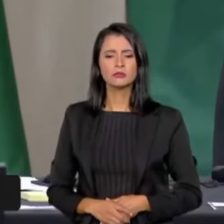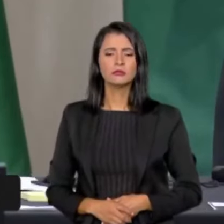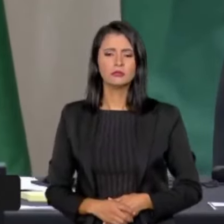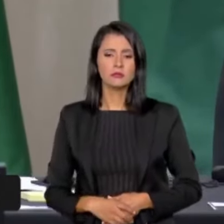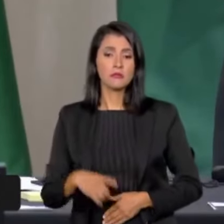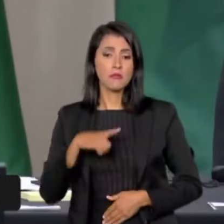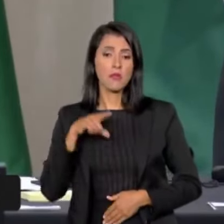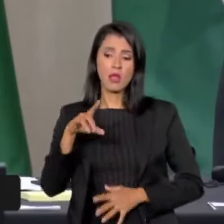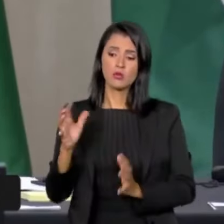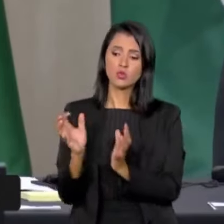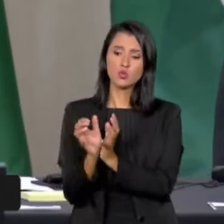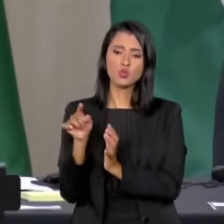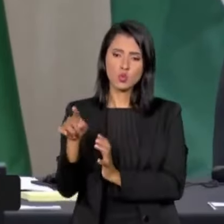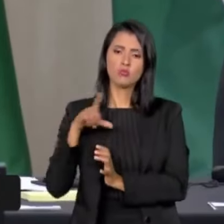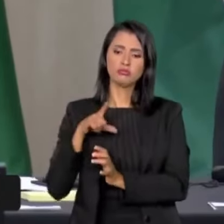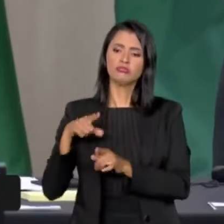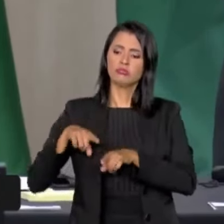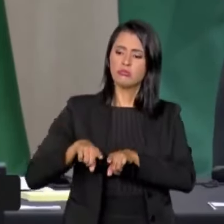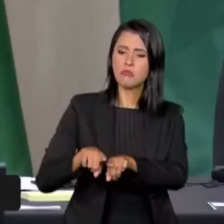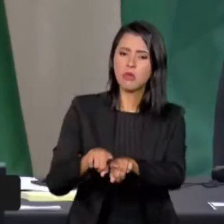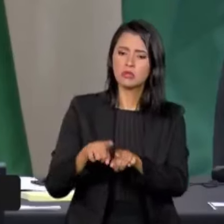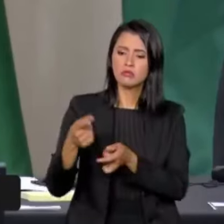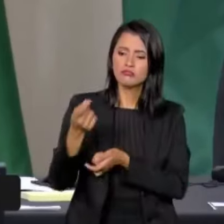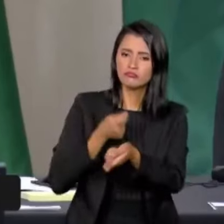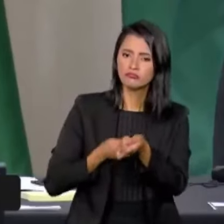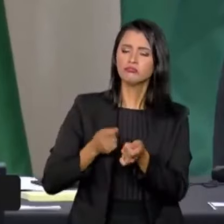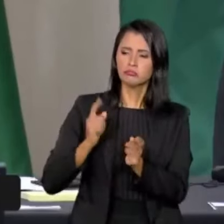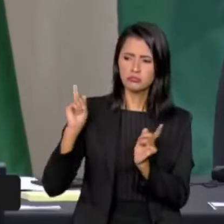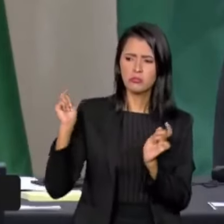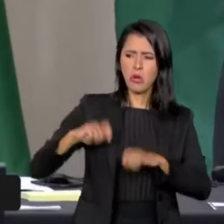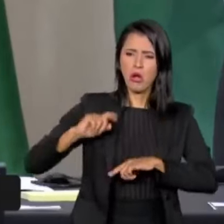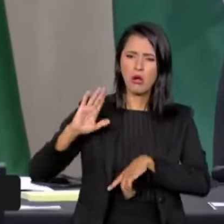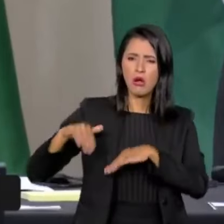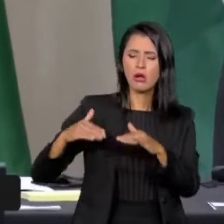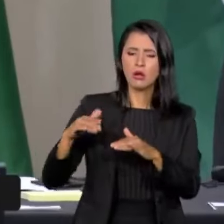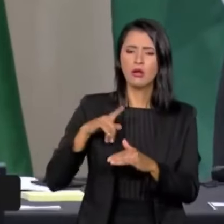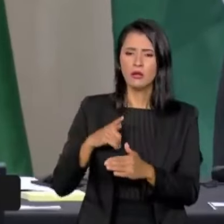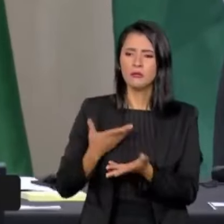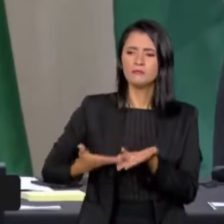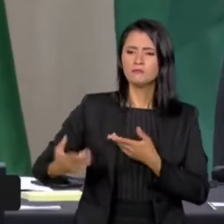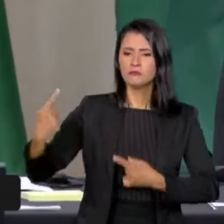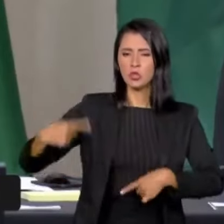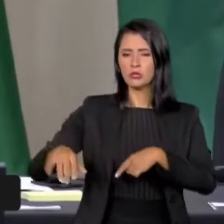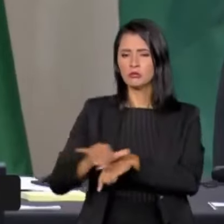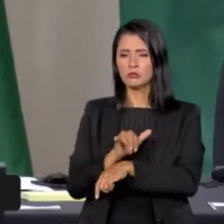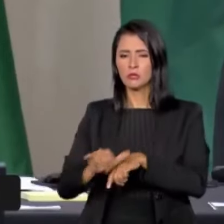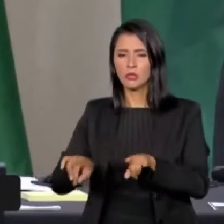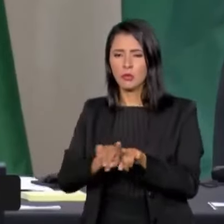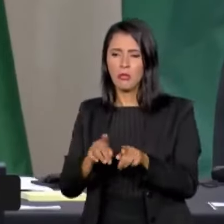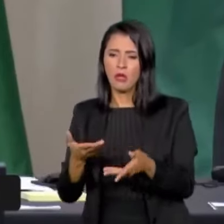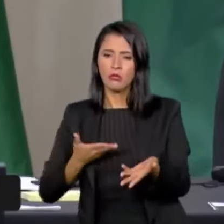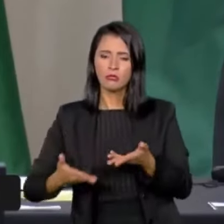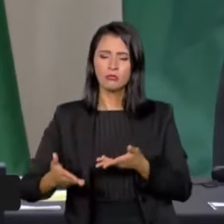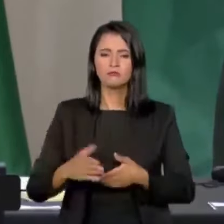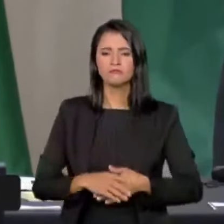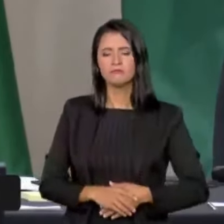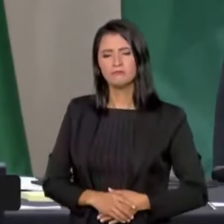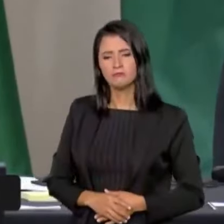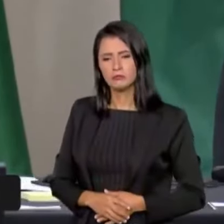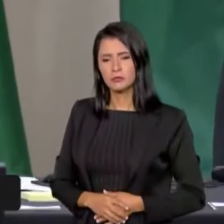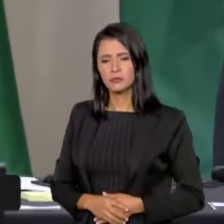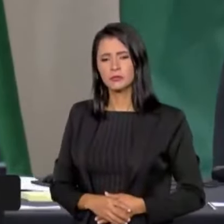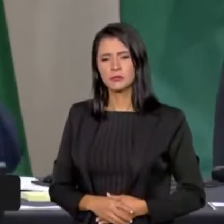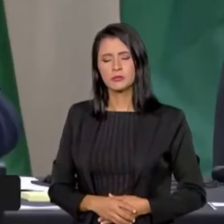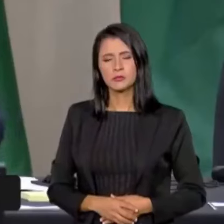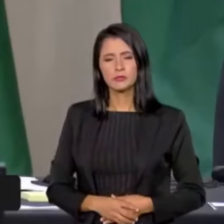no bloco parceiro econômico promissor, um interlocutor político estratégico. We see the bloc as